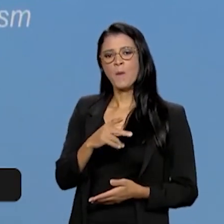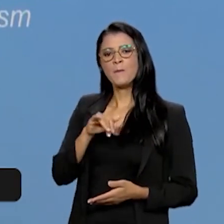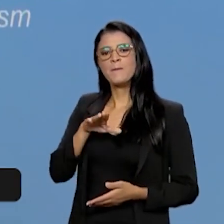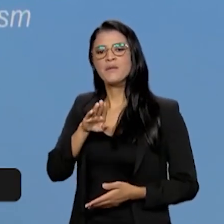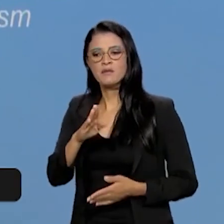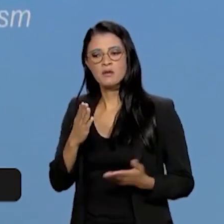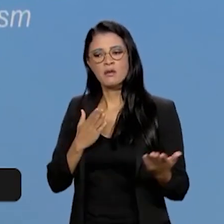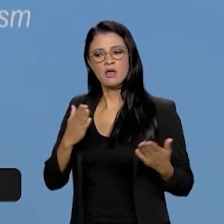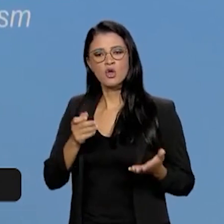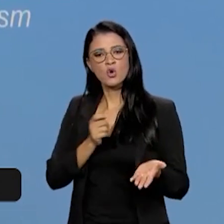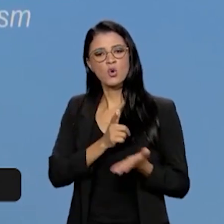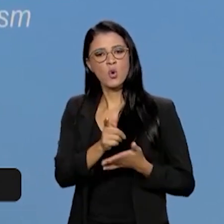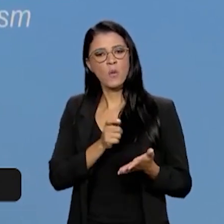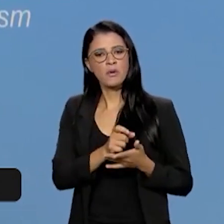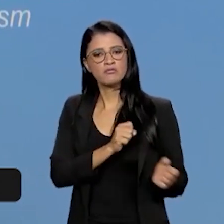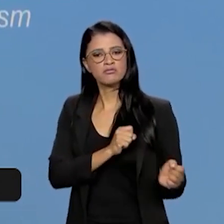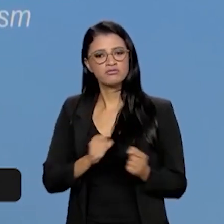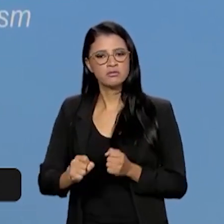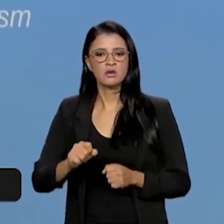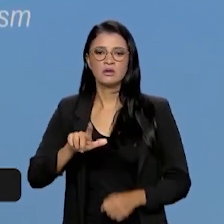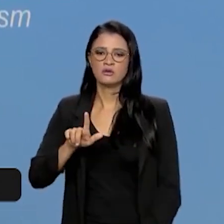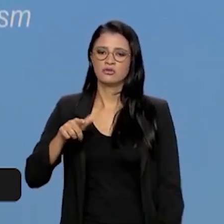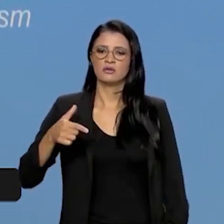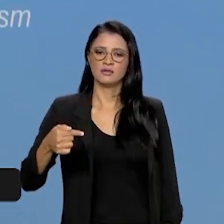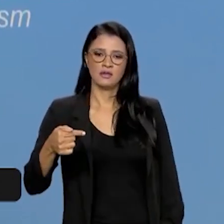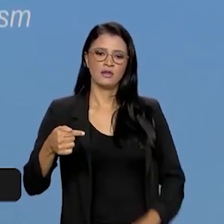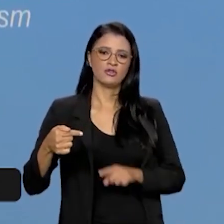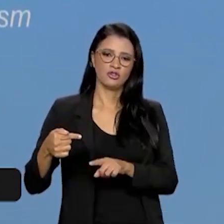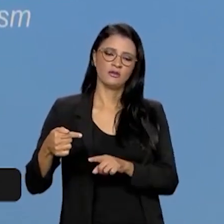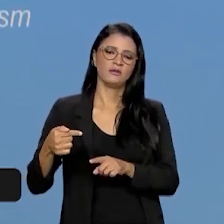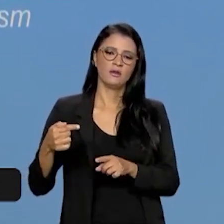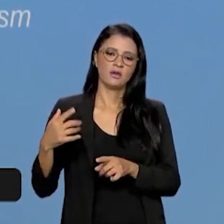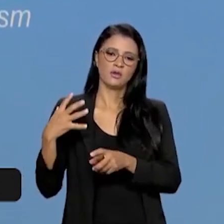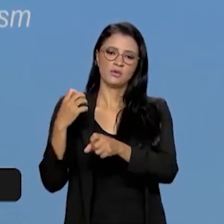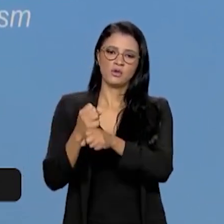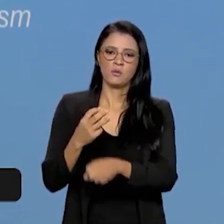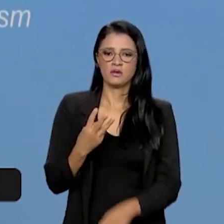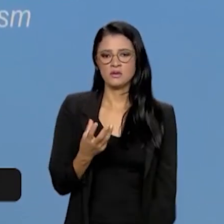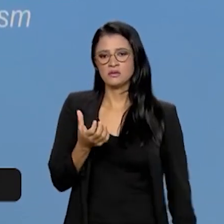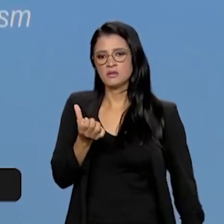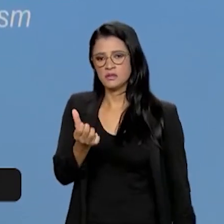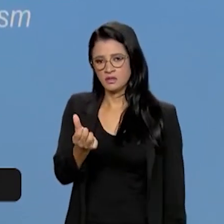do G7 passa praticamente para